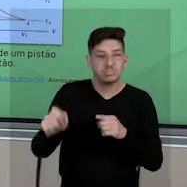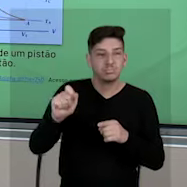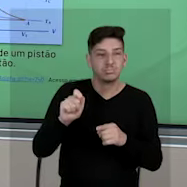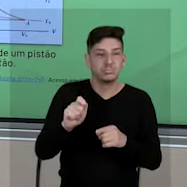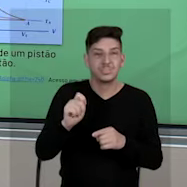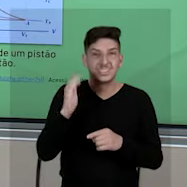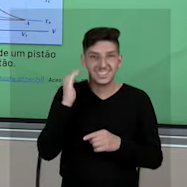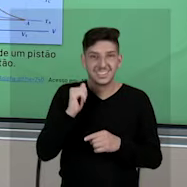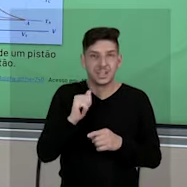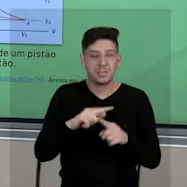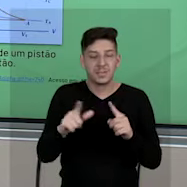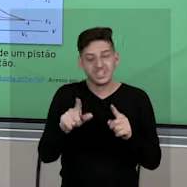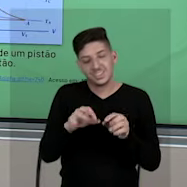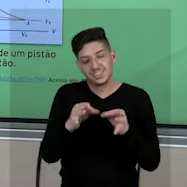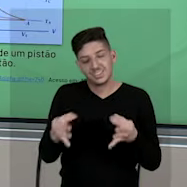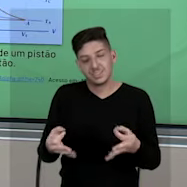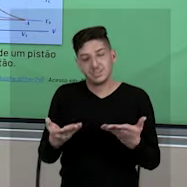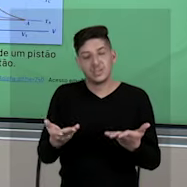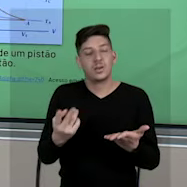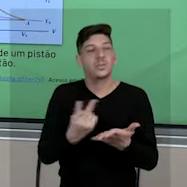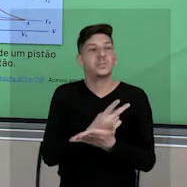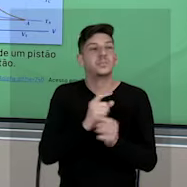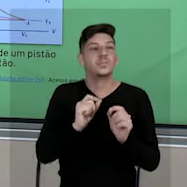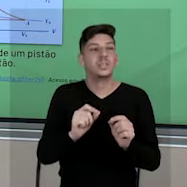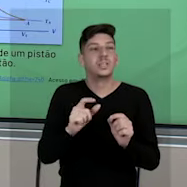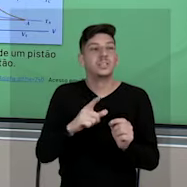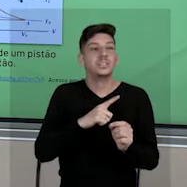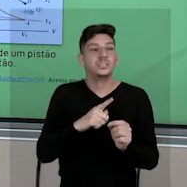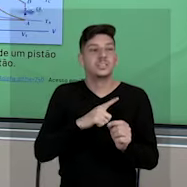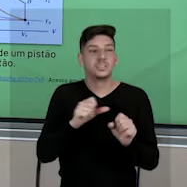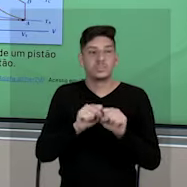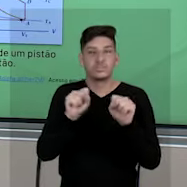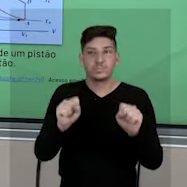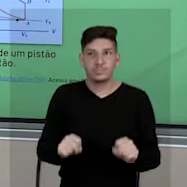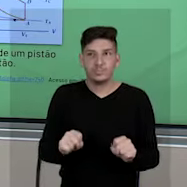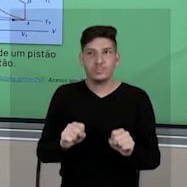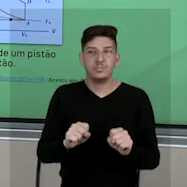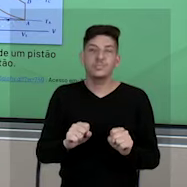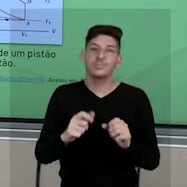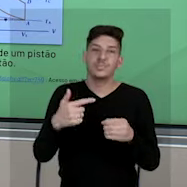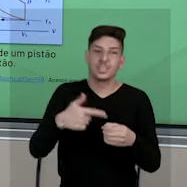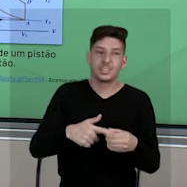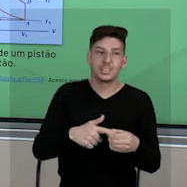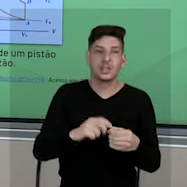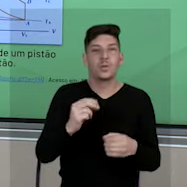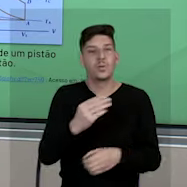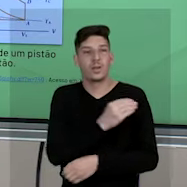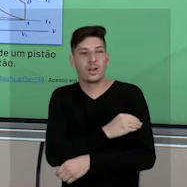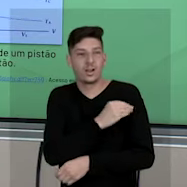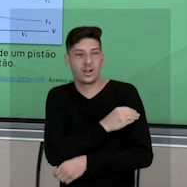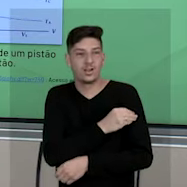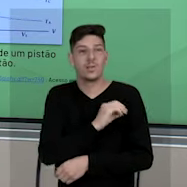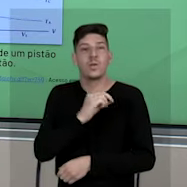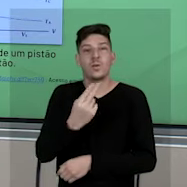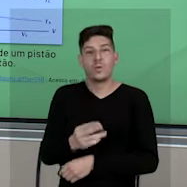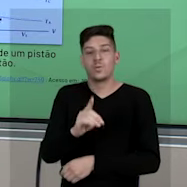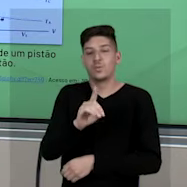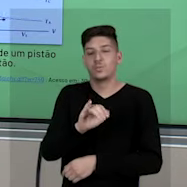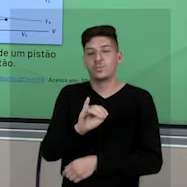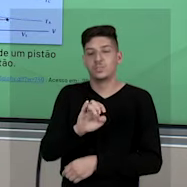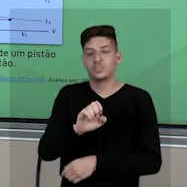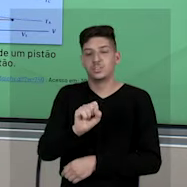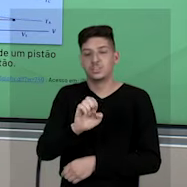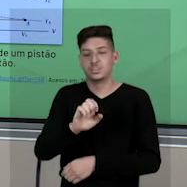sutil. Então, o que acontece? Entra aqui no sistema do pistão a gasolina, ou o álcool, né, ou o diesel. E aí, quando